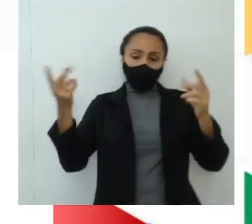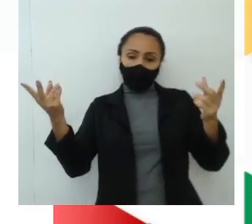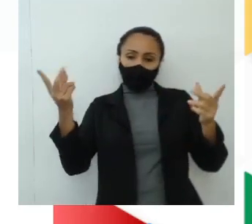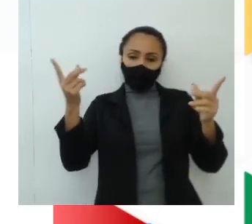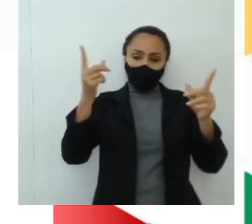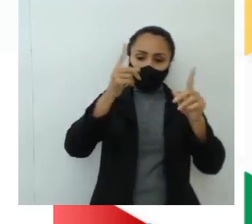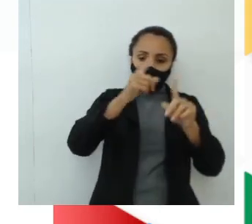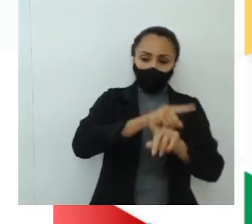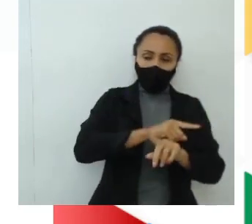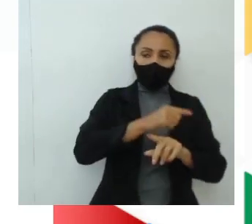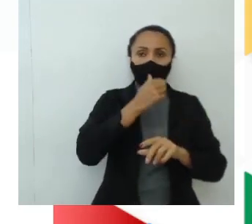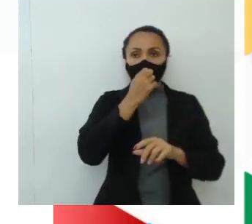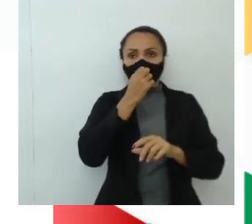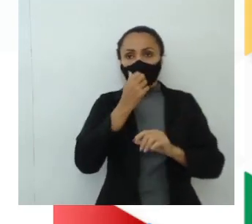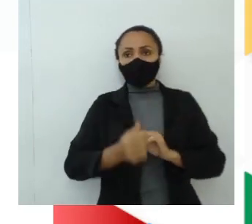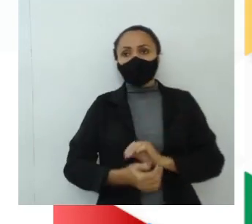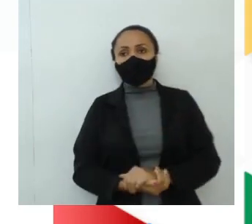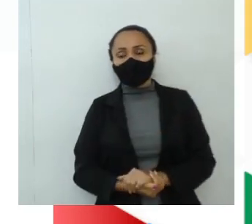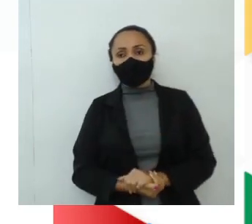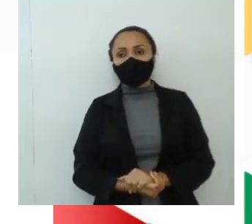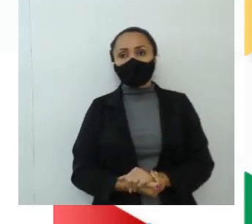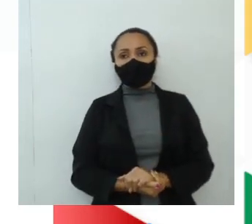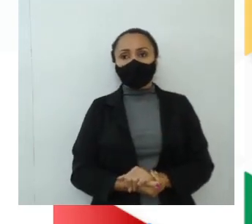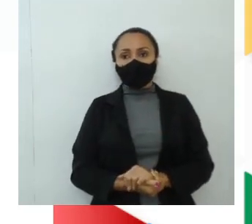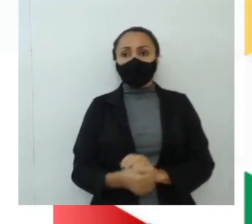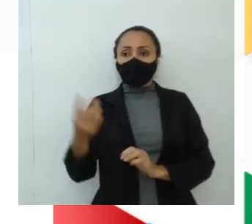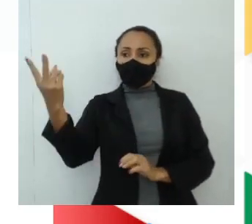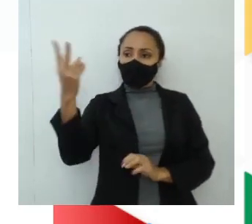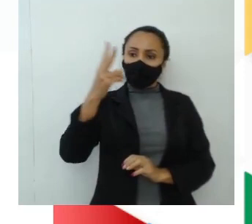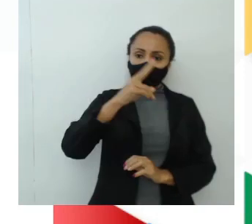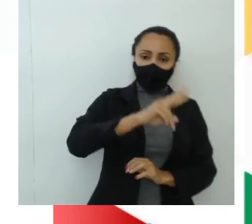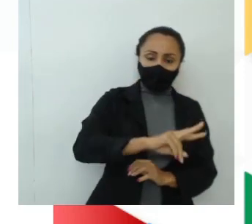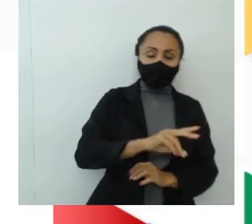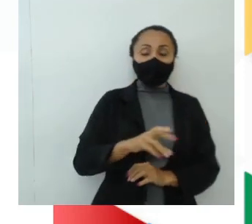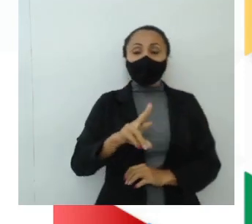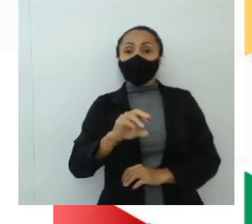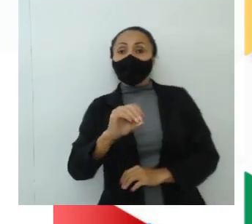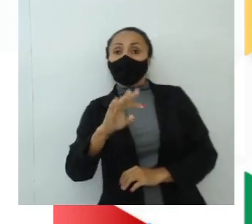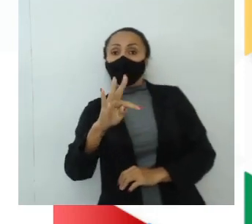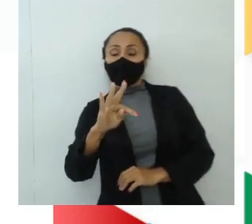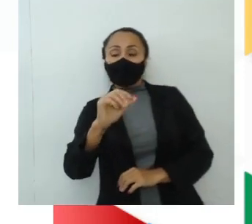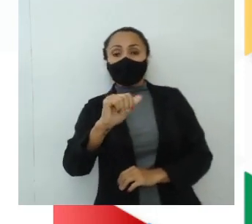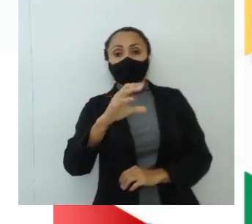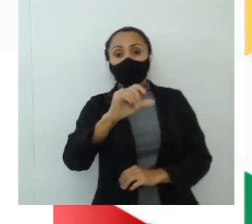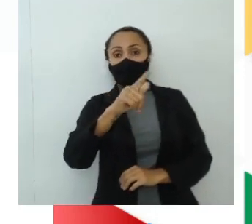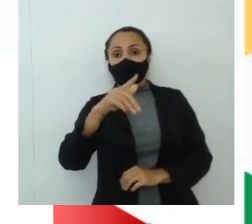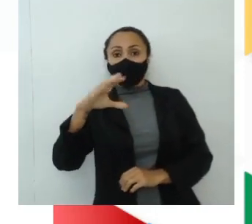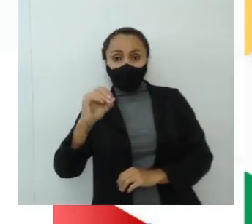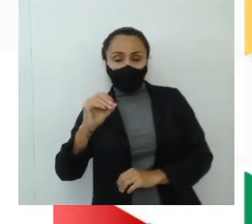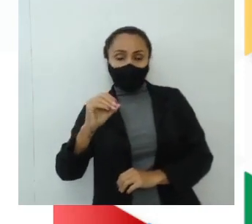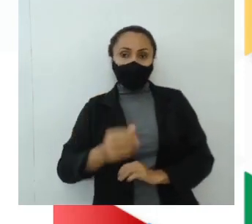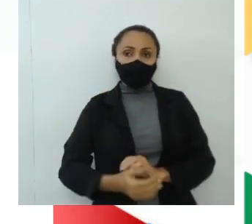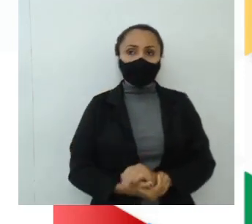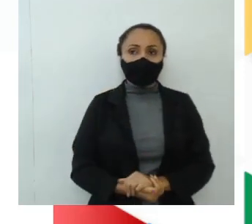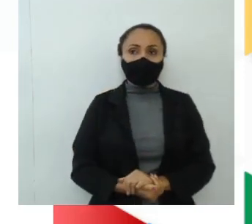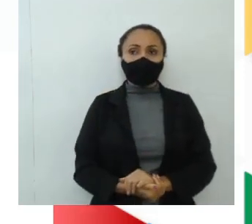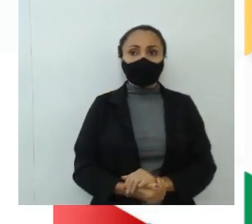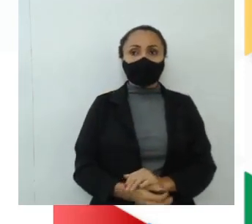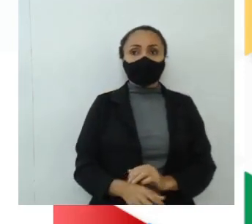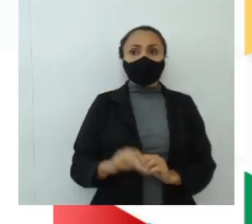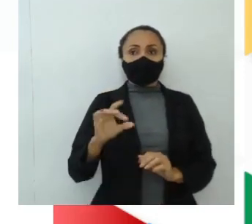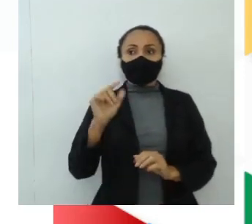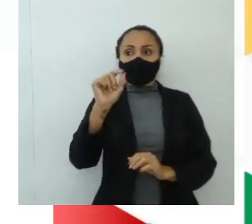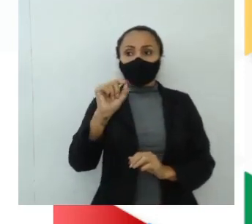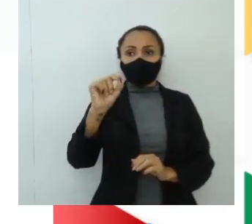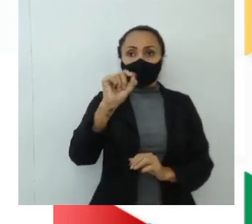posição. Isso a gente chama de simetria de rotação. Porque, claro, né? Ele girou, né? Cada ponto da figura